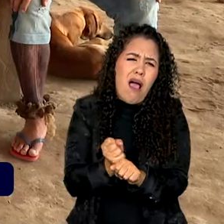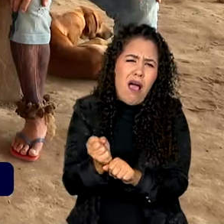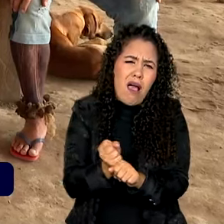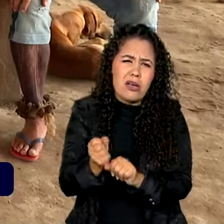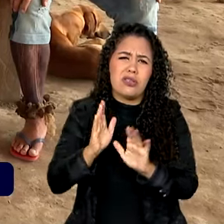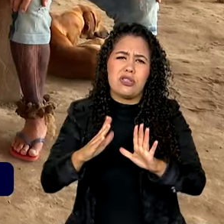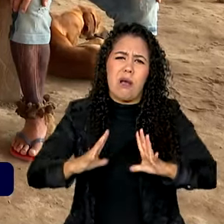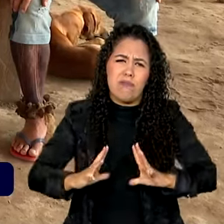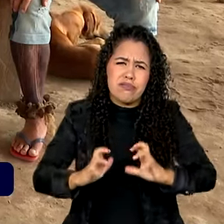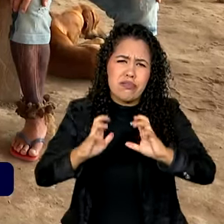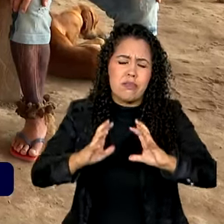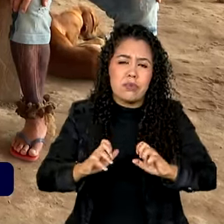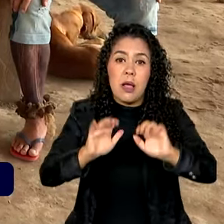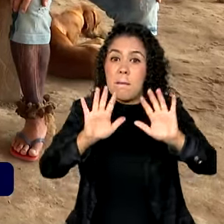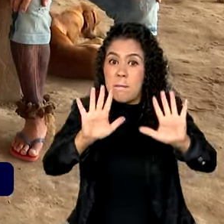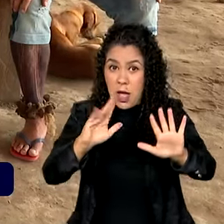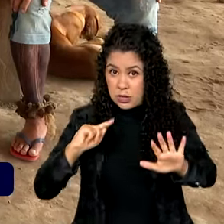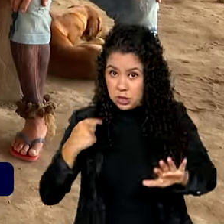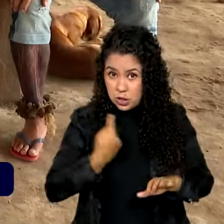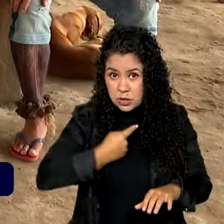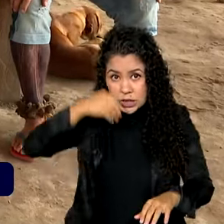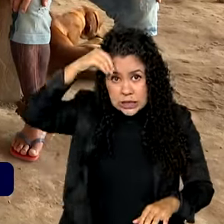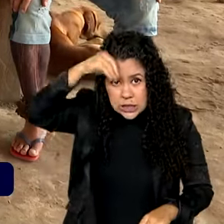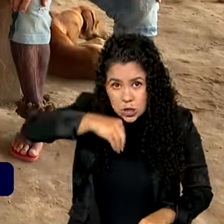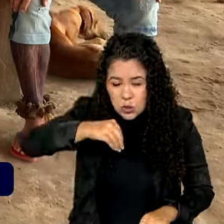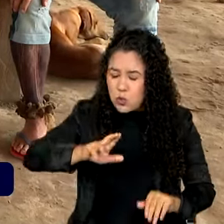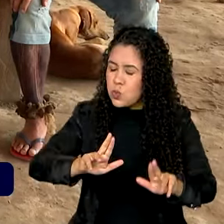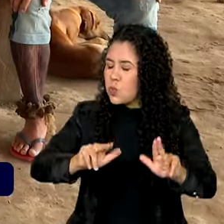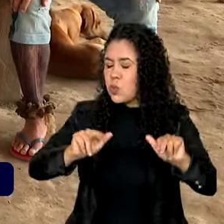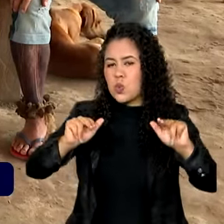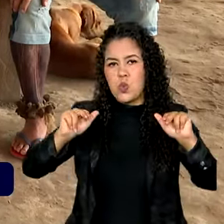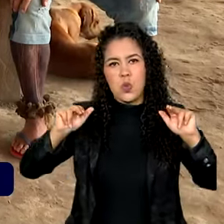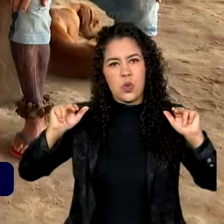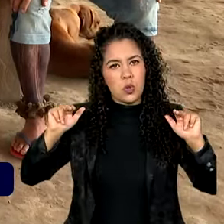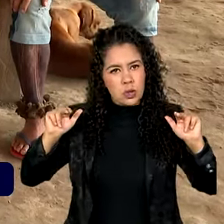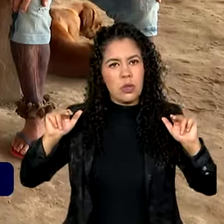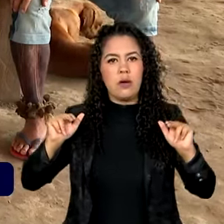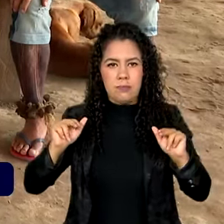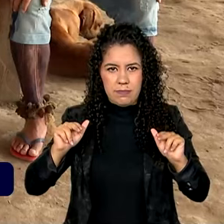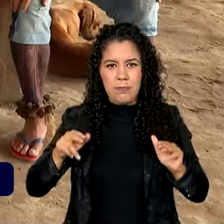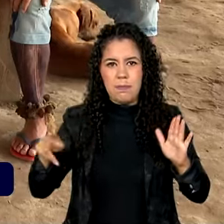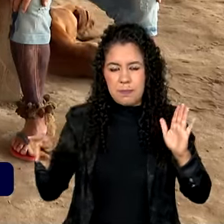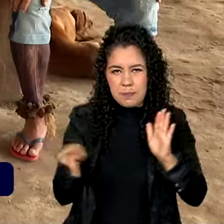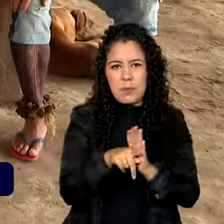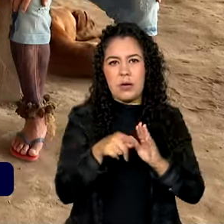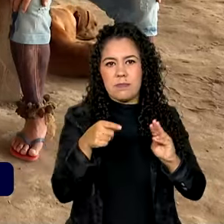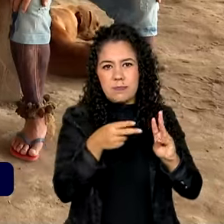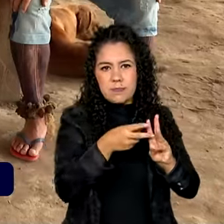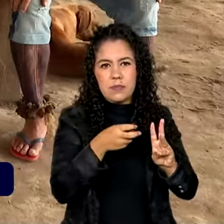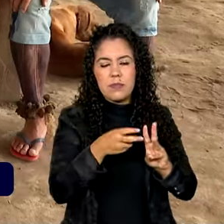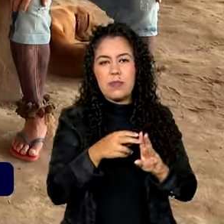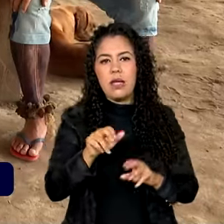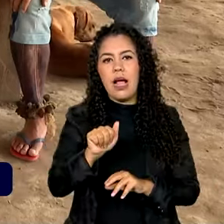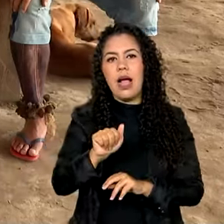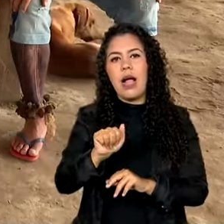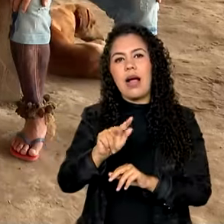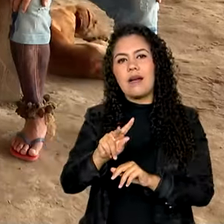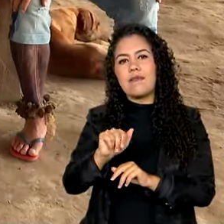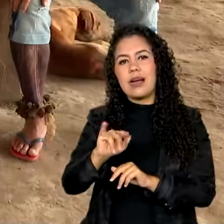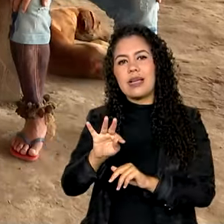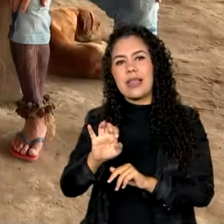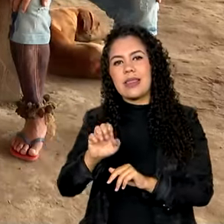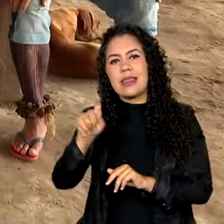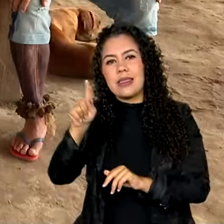de longa data, mas também nunca a gente desistimos de ser um avaité. Avaité, eu falo que índio de